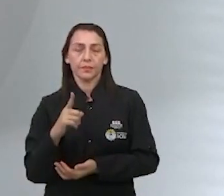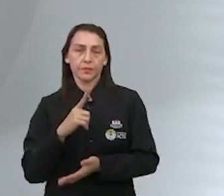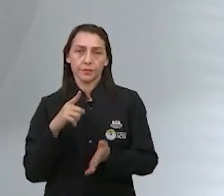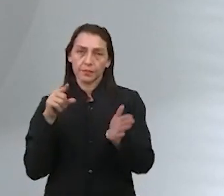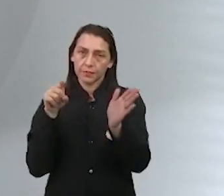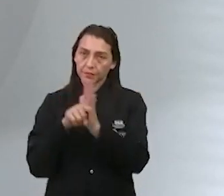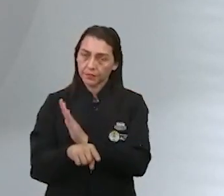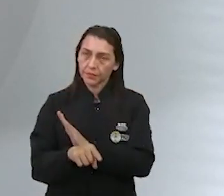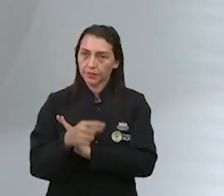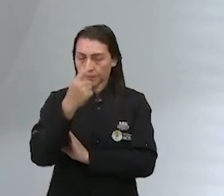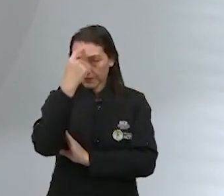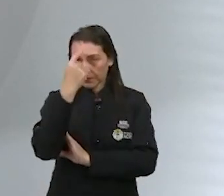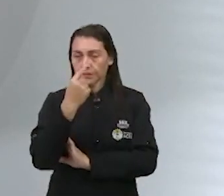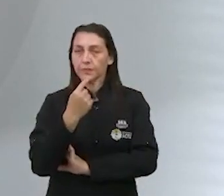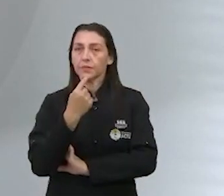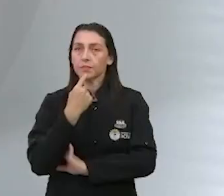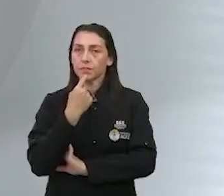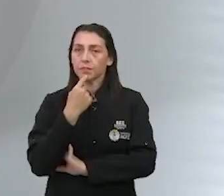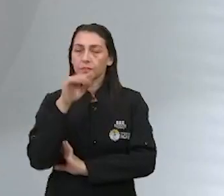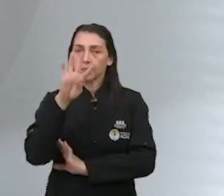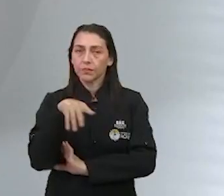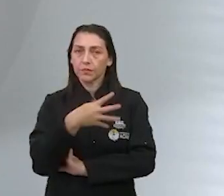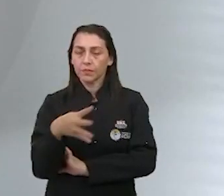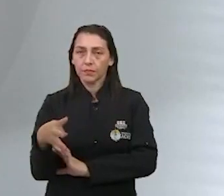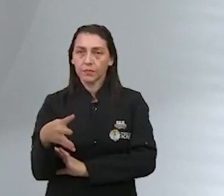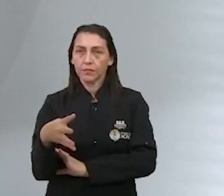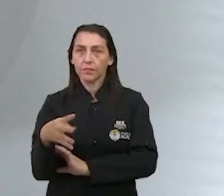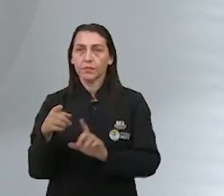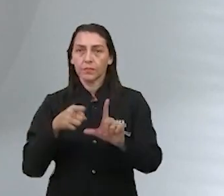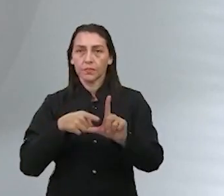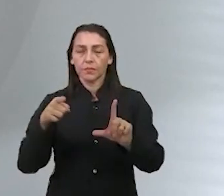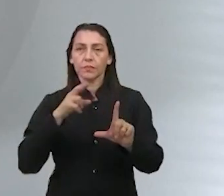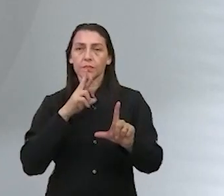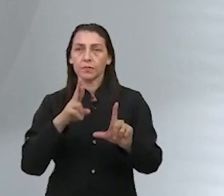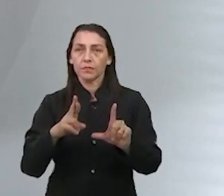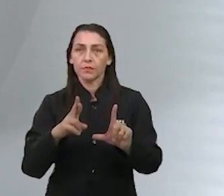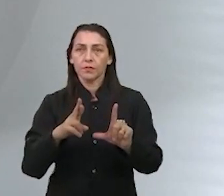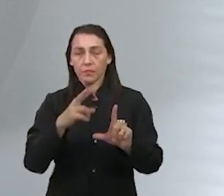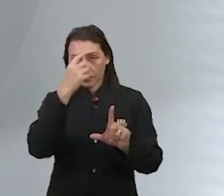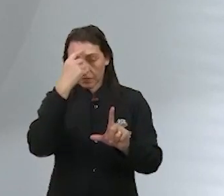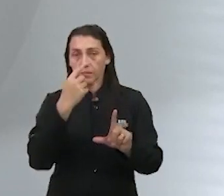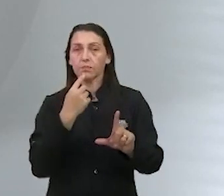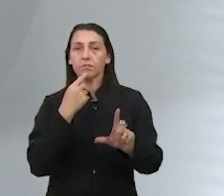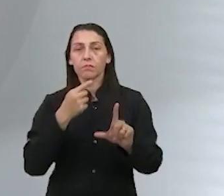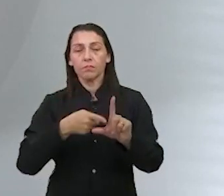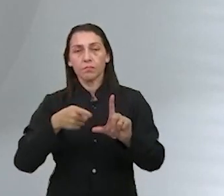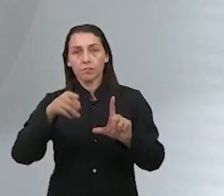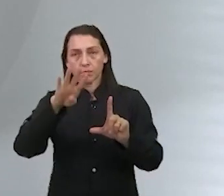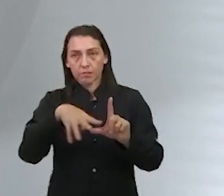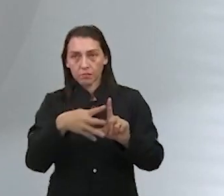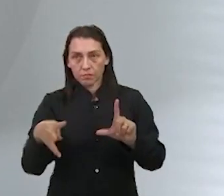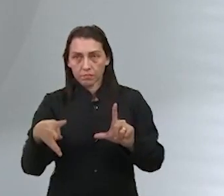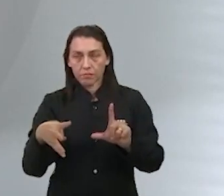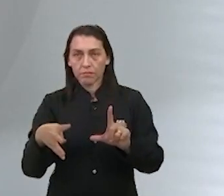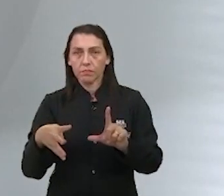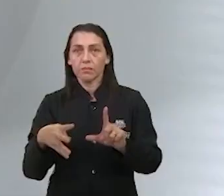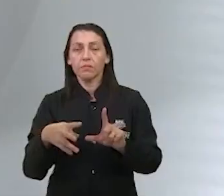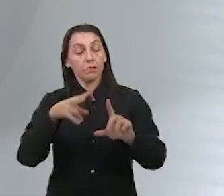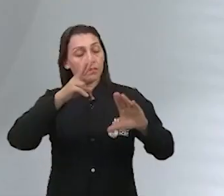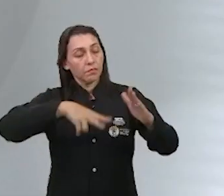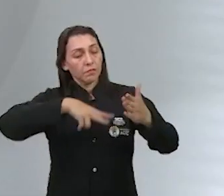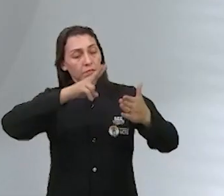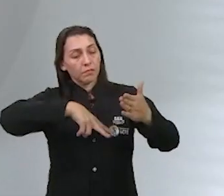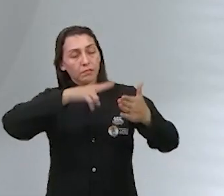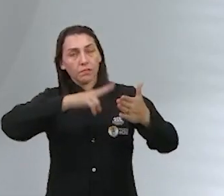questão com imagem, com tabela, com gráfico, a resposta está onde? Na imagem, na tabela ou no gráfico. Faça a leitura